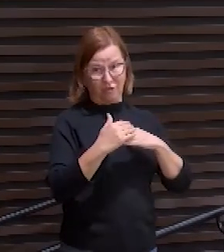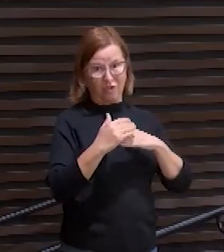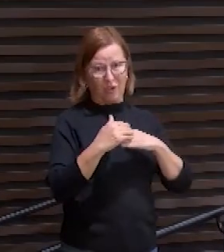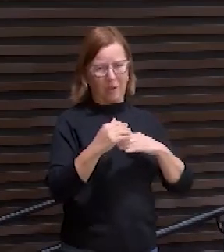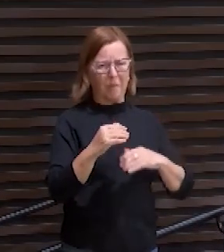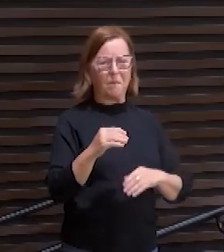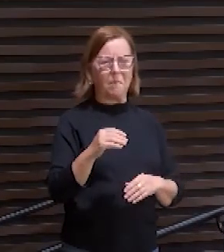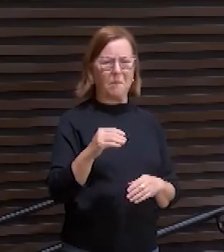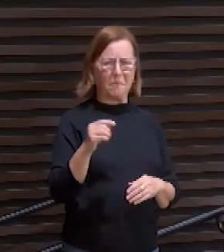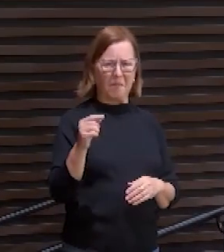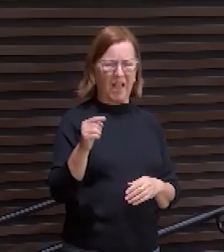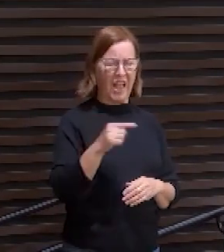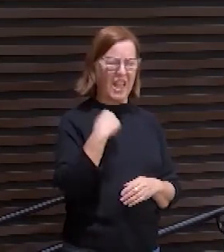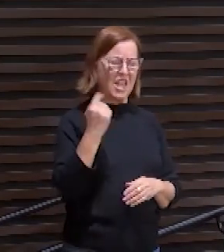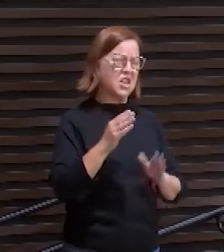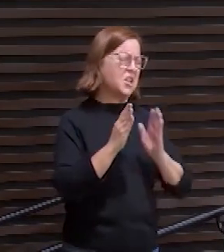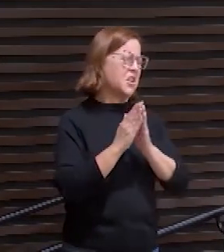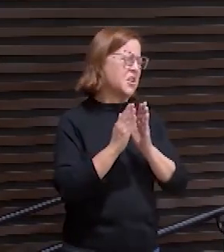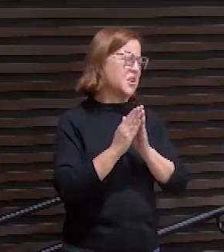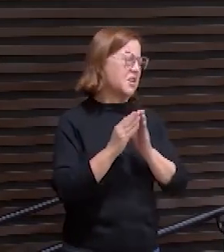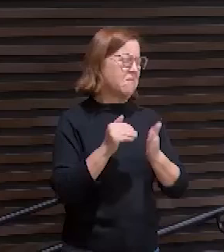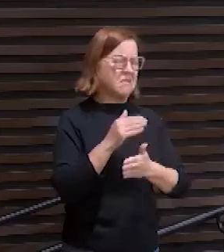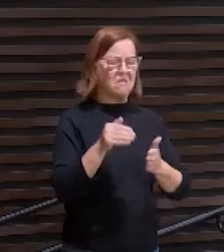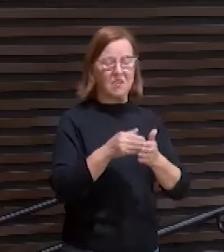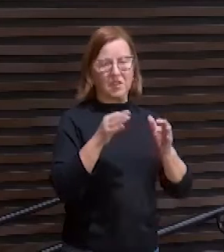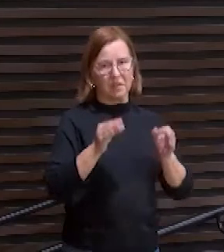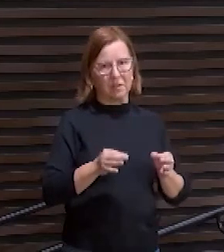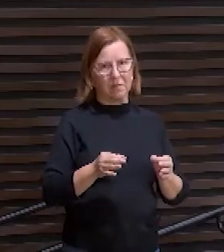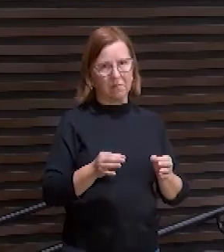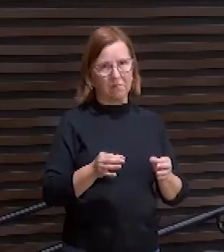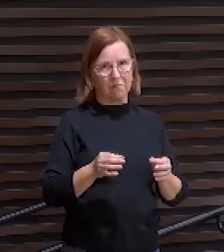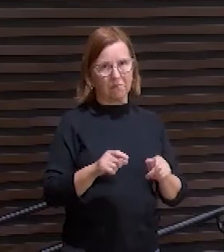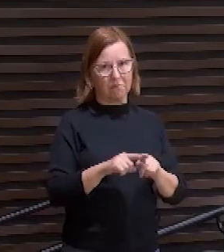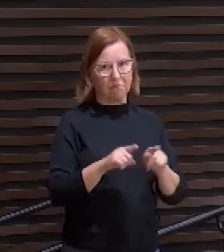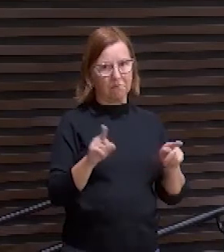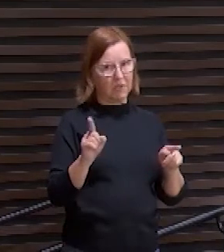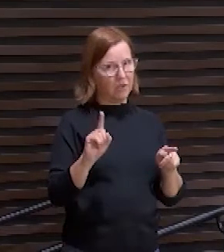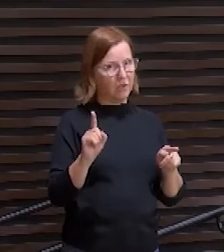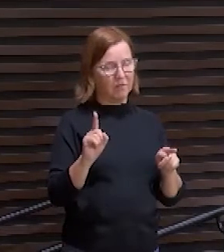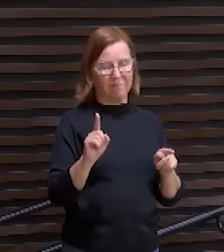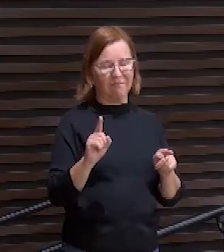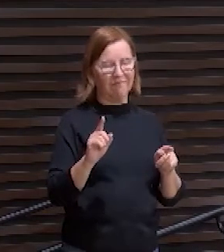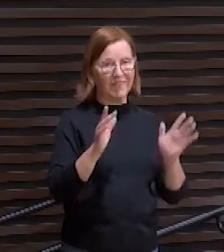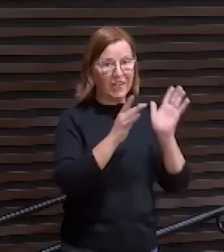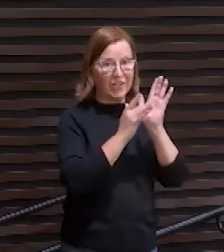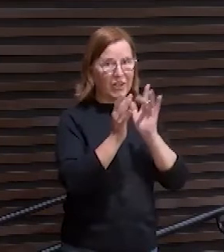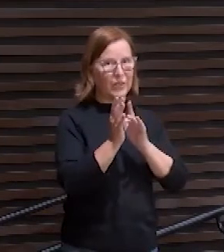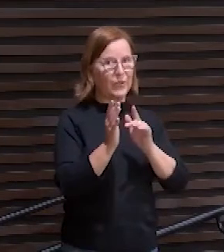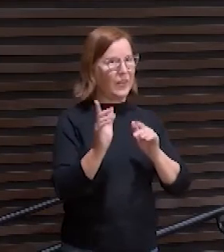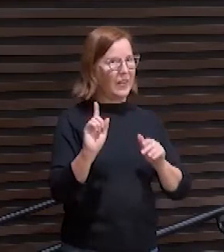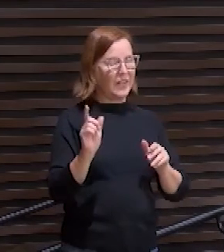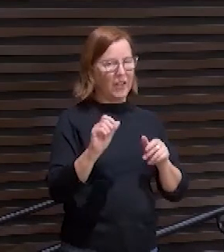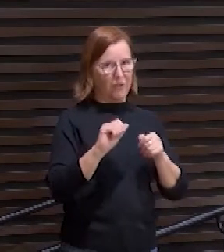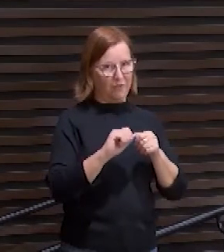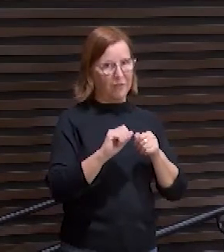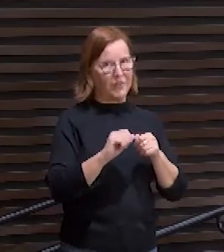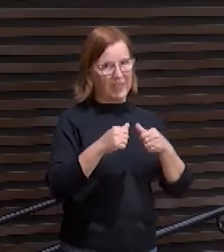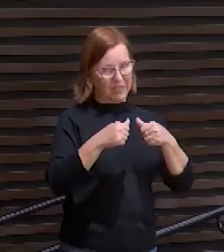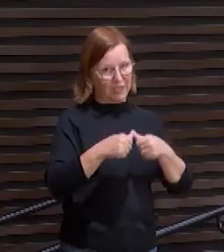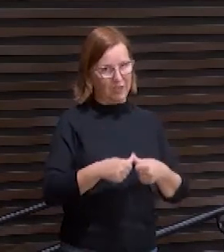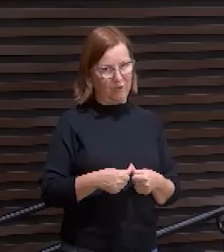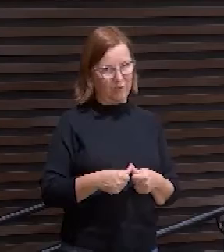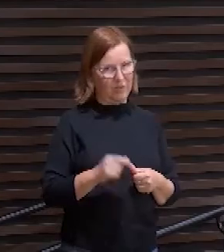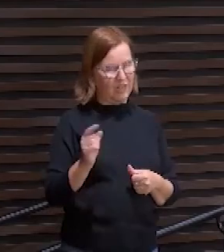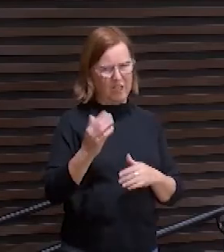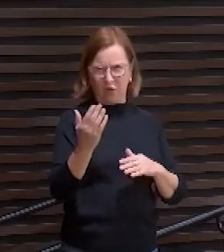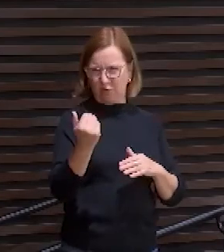está tudo resolvido. Não foi assim que Jesus tratou com ele. Vou chamá-lo, vou fazer uma oração,